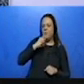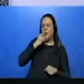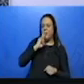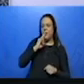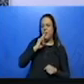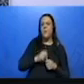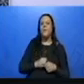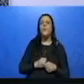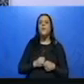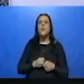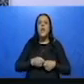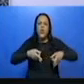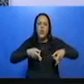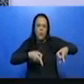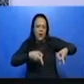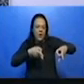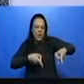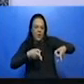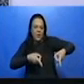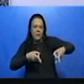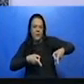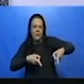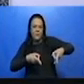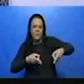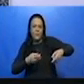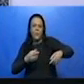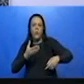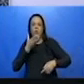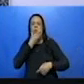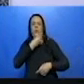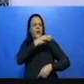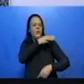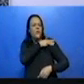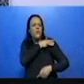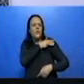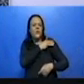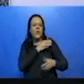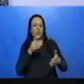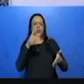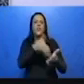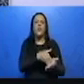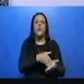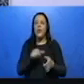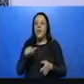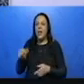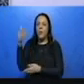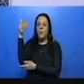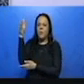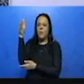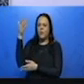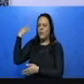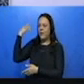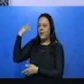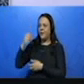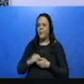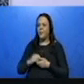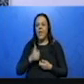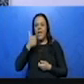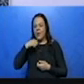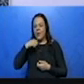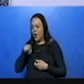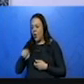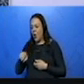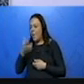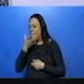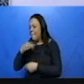Então, nota que é uma pousada que está bem perto do mar e ela é isolada, tá? Dinho, seu pai está doente